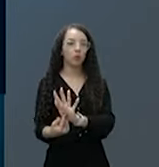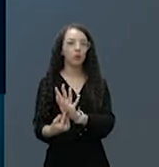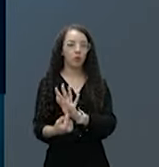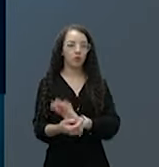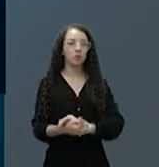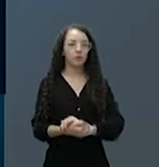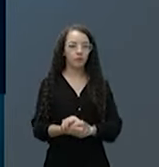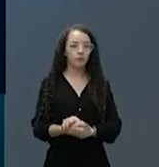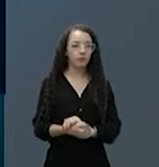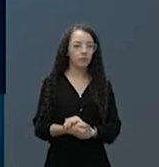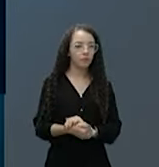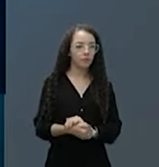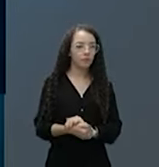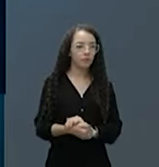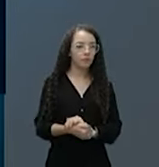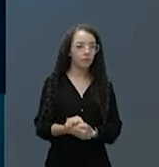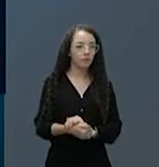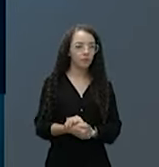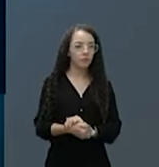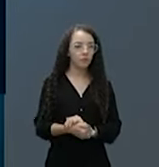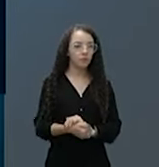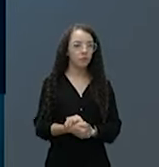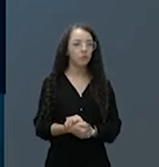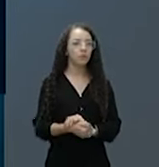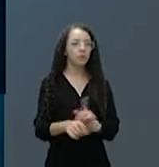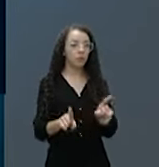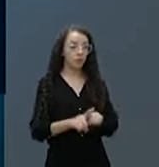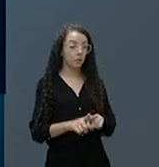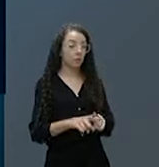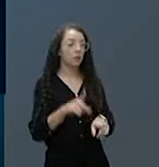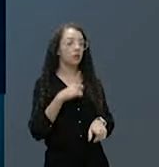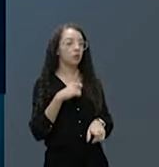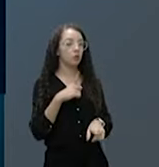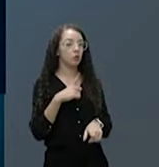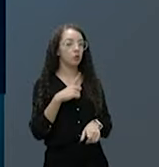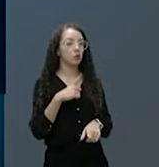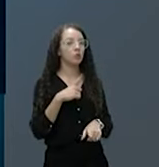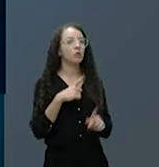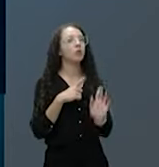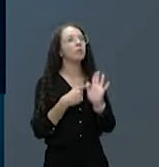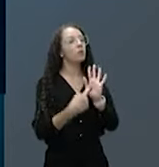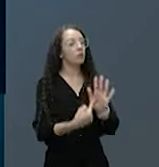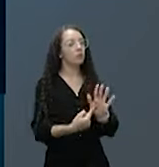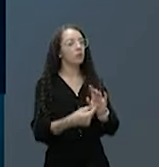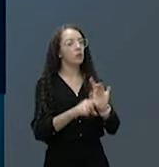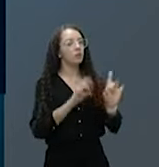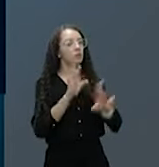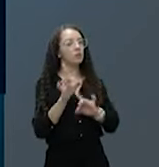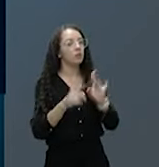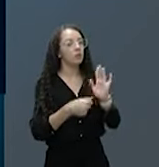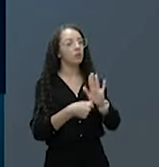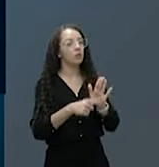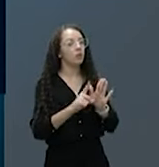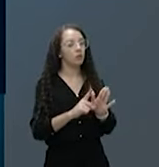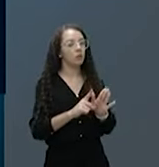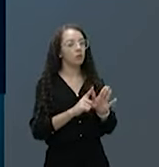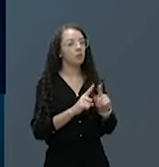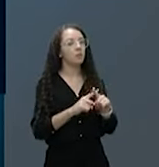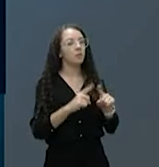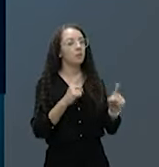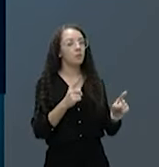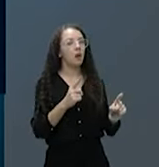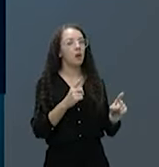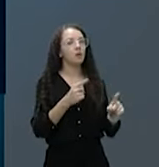isso. Eu havia também destacado, mas tirei o destaque. Uhum. É, e o resultado não